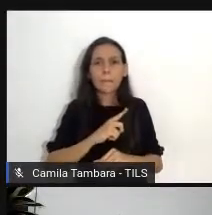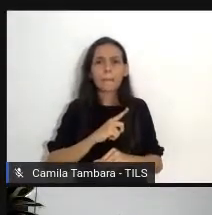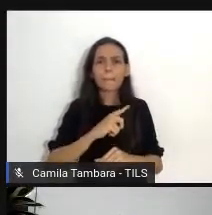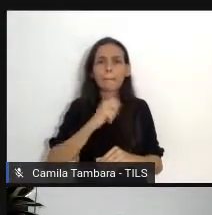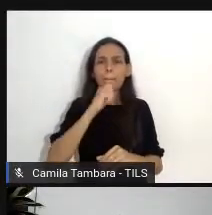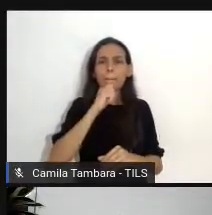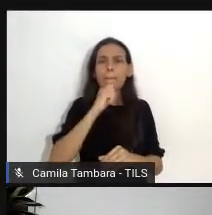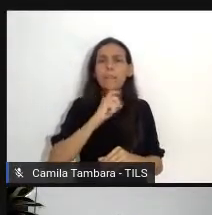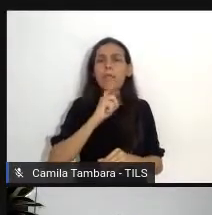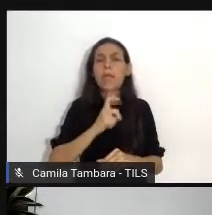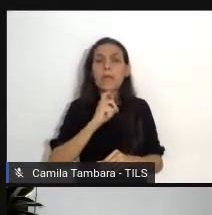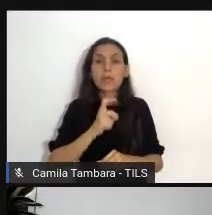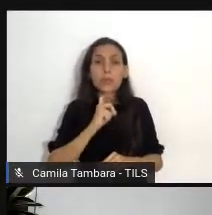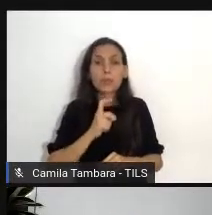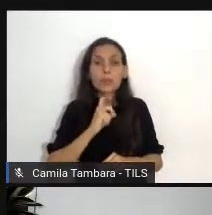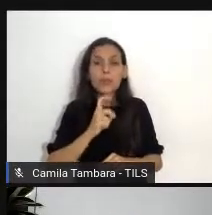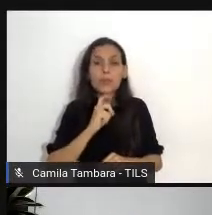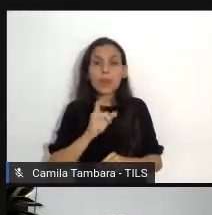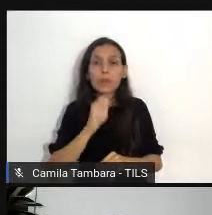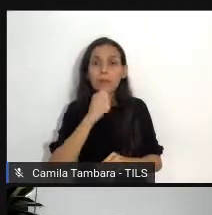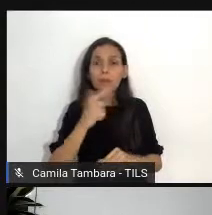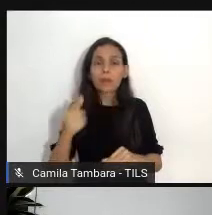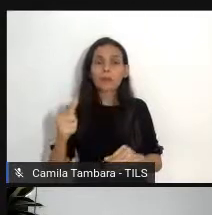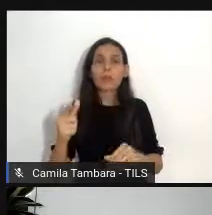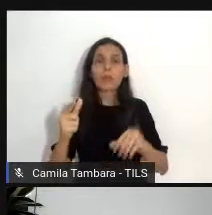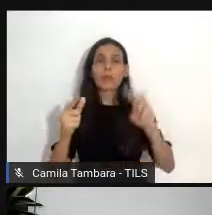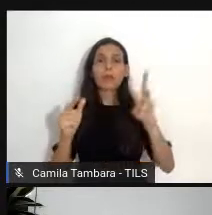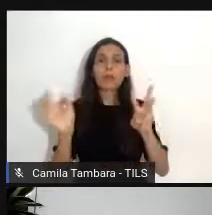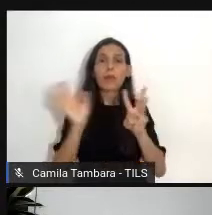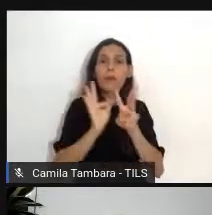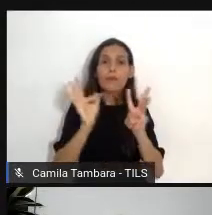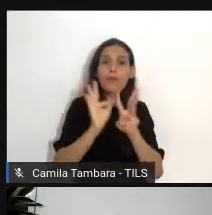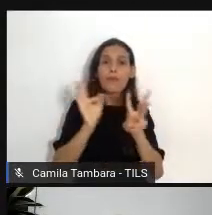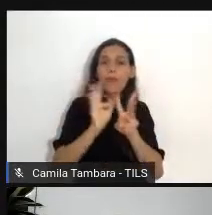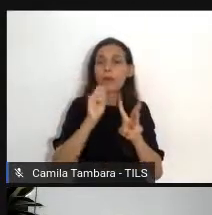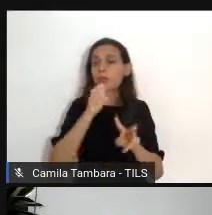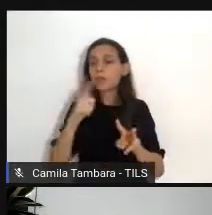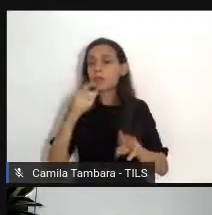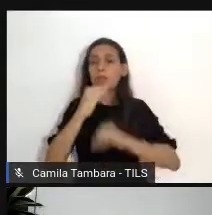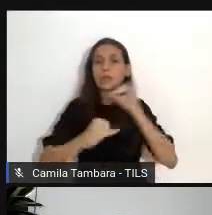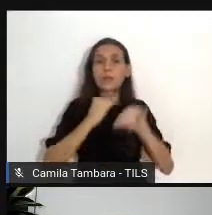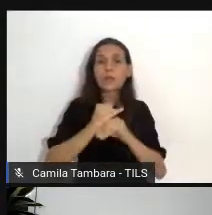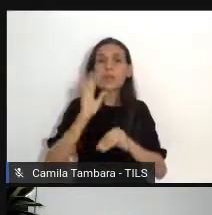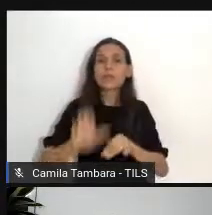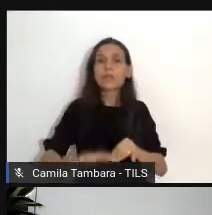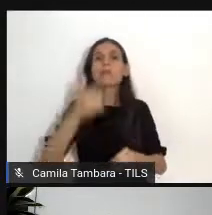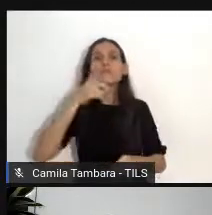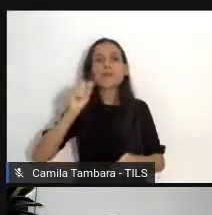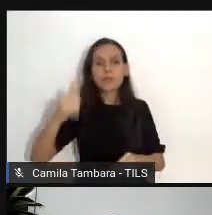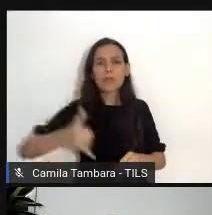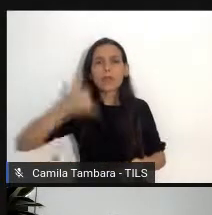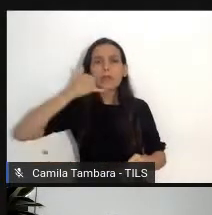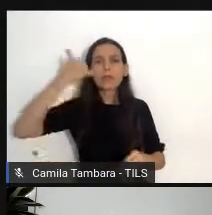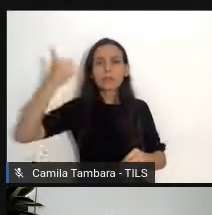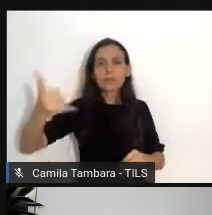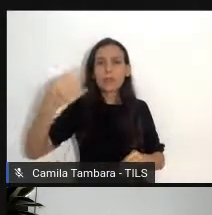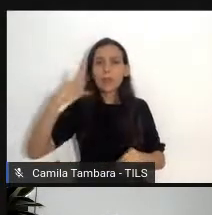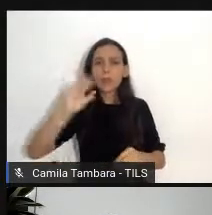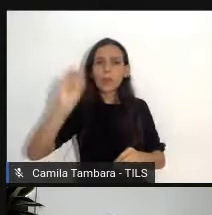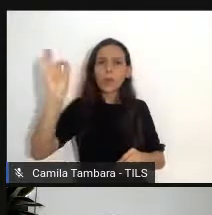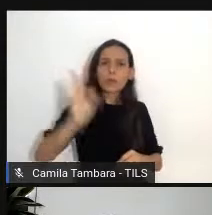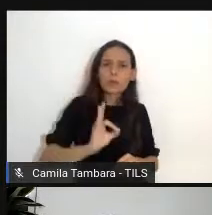não conseguem, não tem Wi-Fi, não tem internet. Mas você consegue falar com ele por telefone, nos outros 40%,